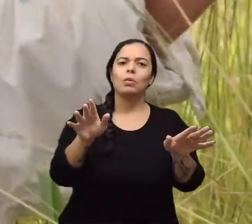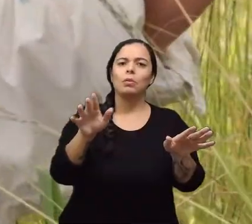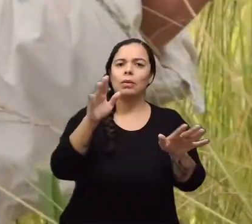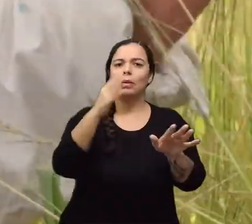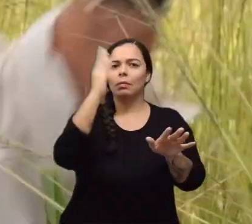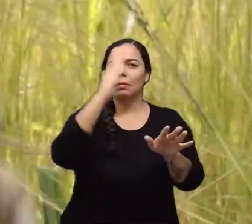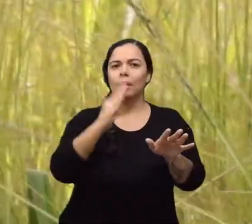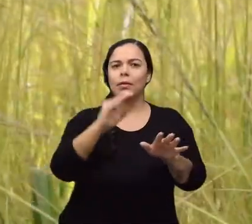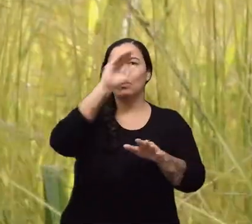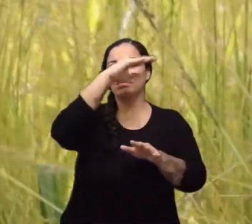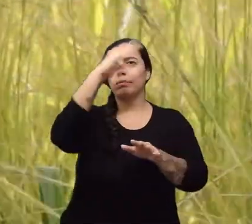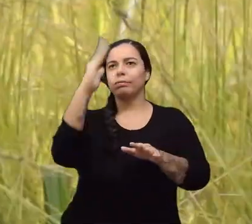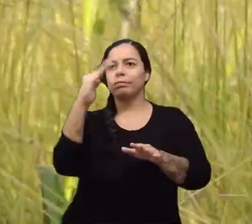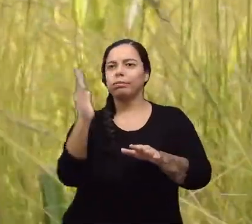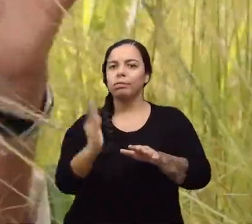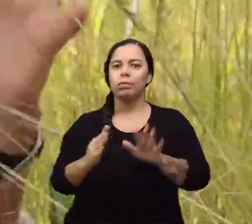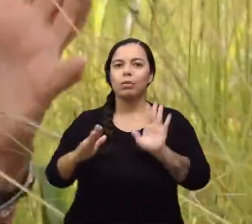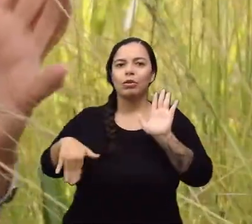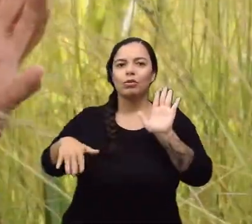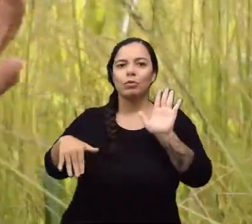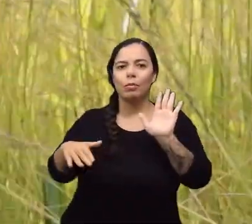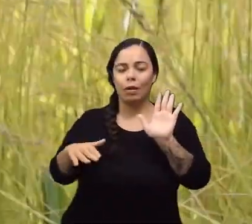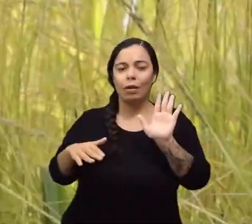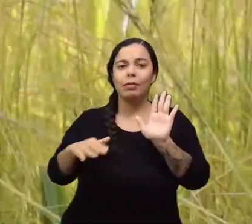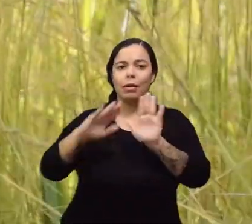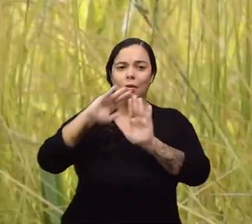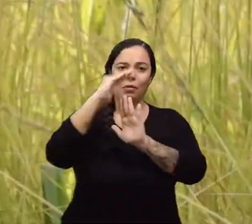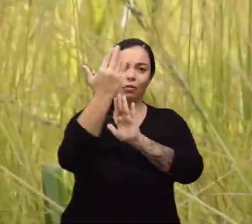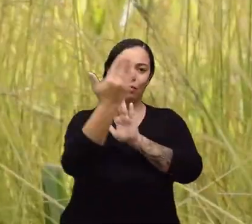costeira do Brasil, né? O que interessava para os